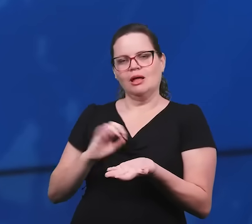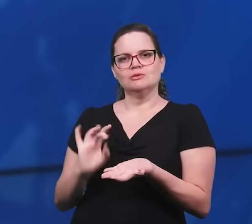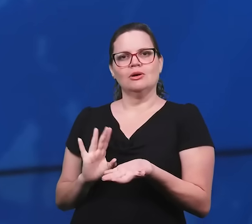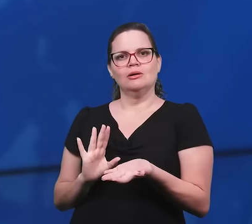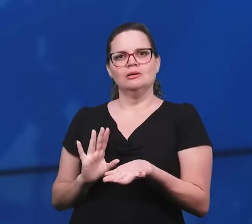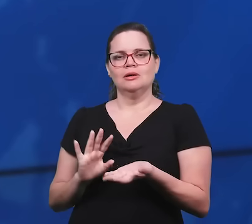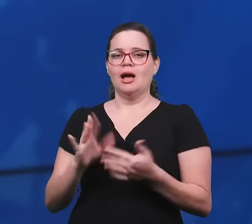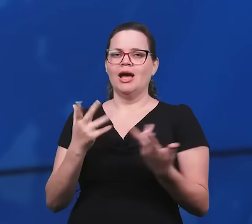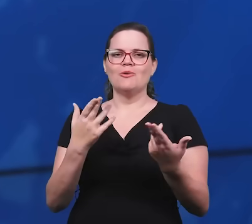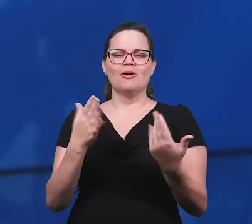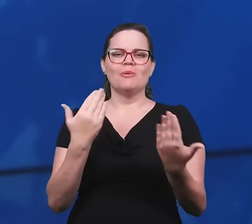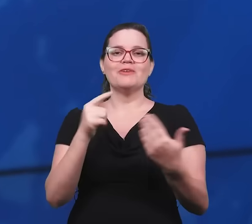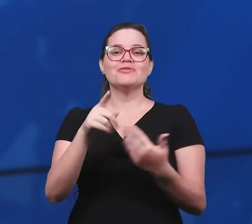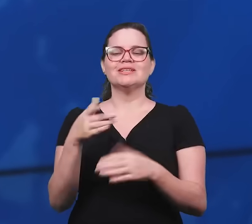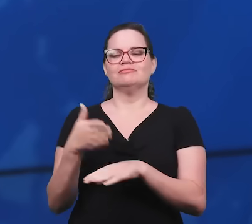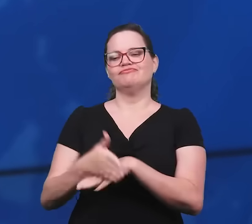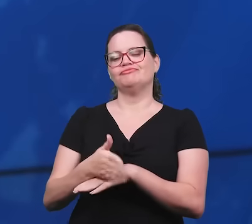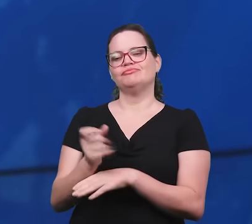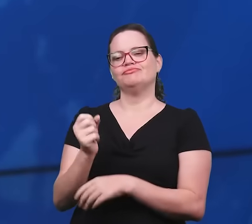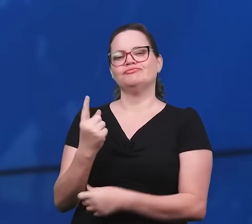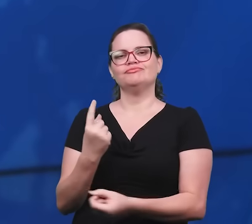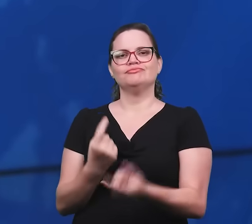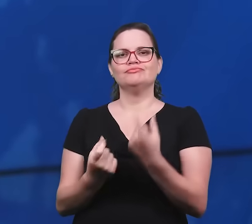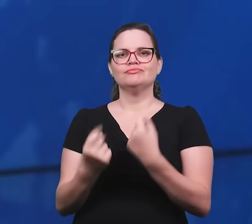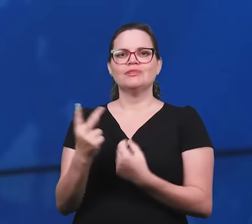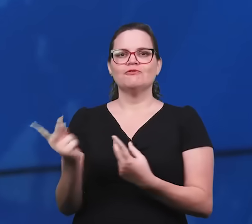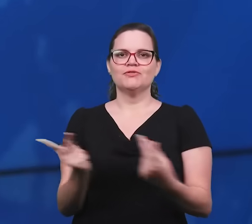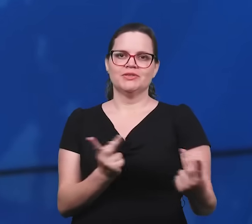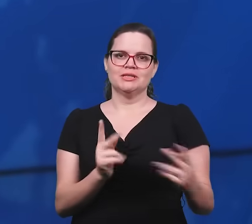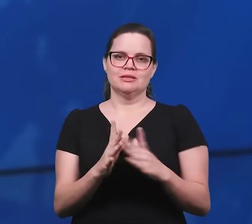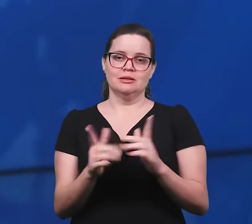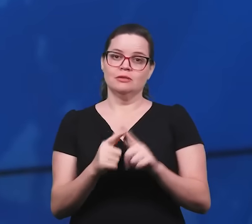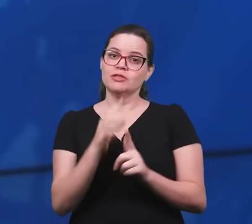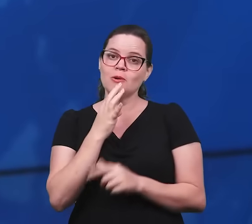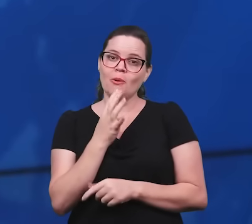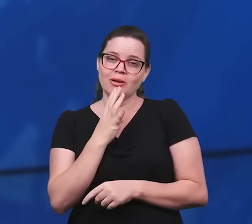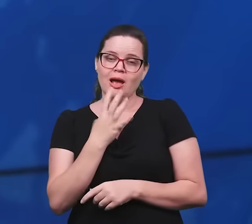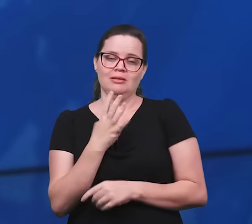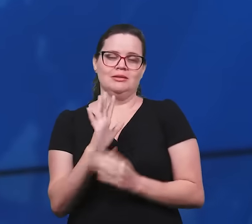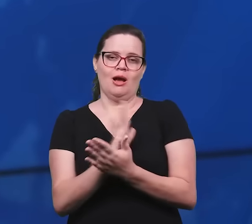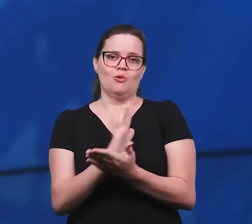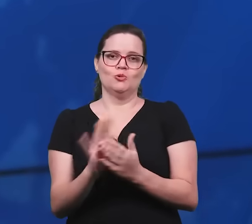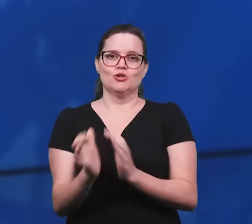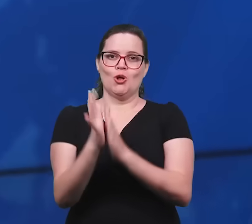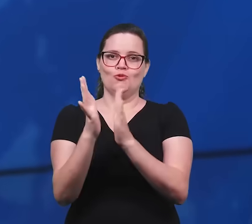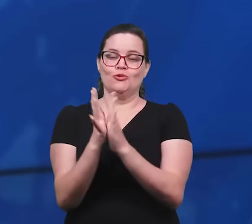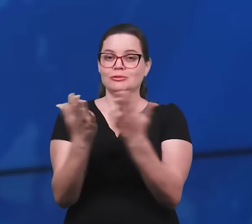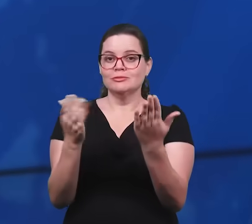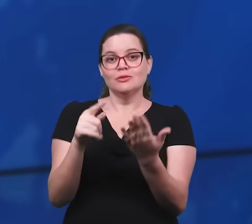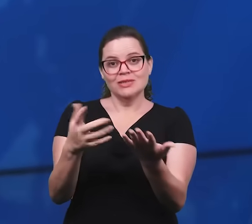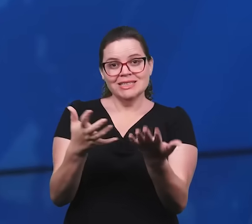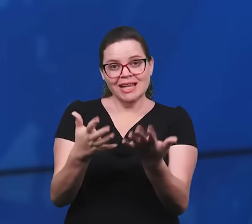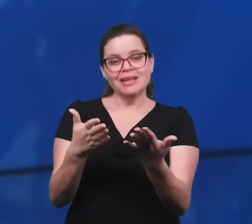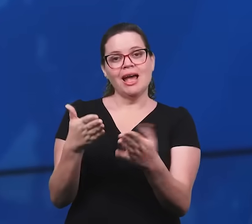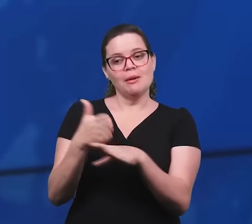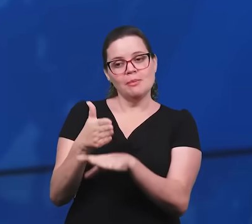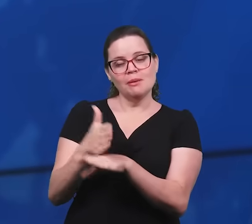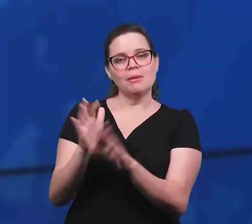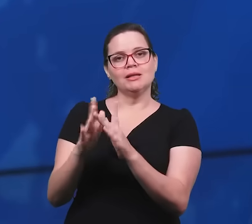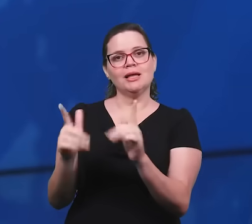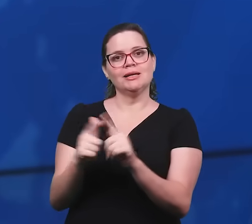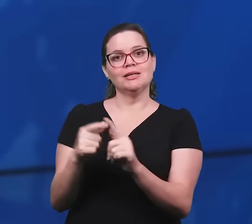visita a igreja. Você já até conhece alguns hinos. Você tem até o desejo de estar no